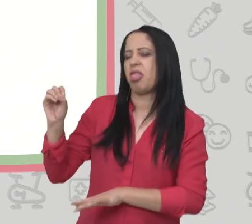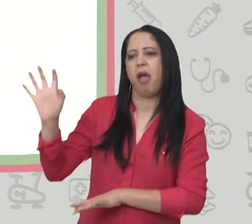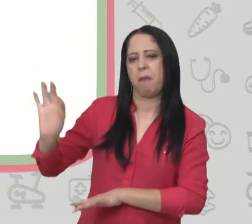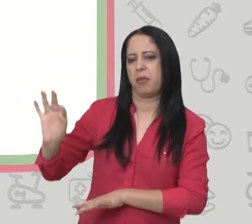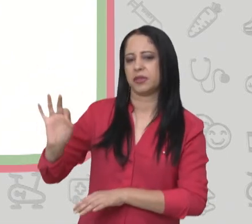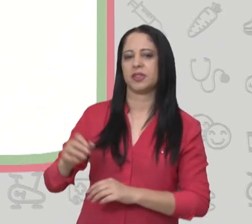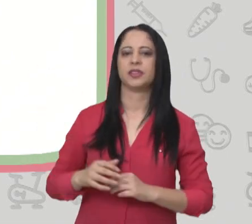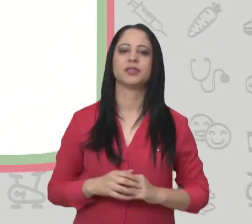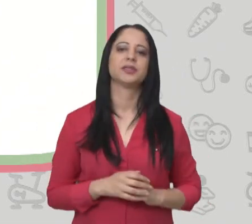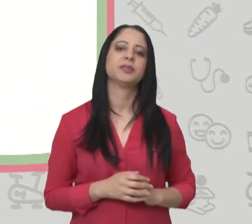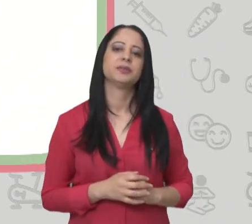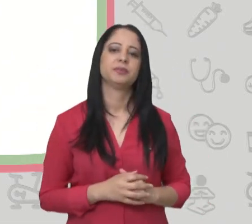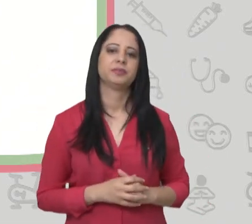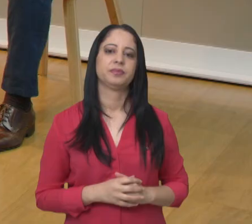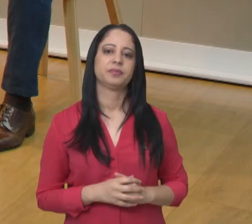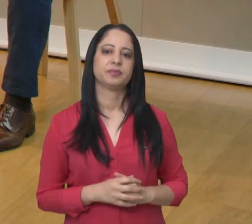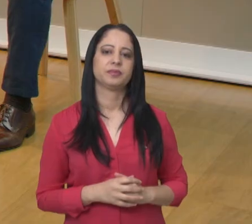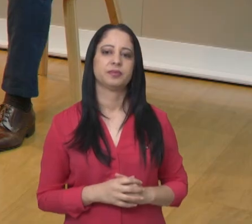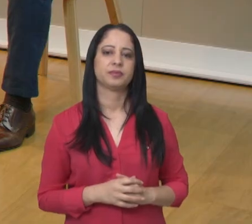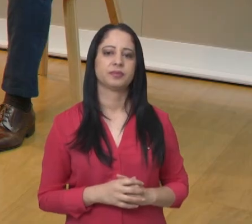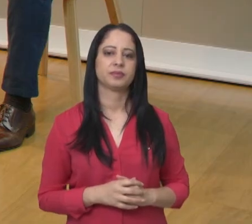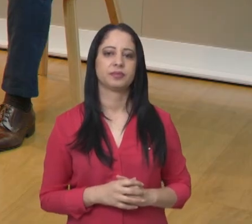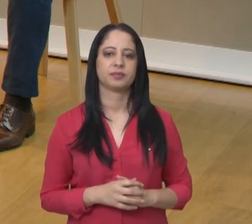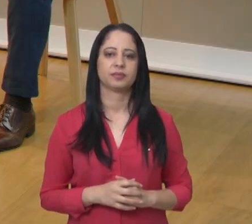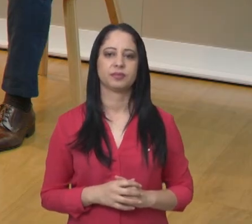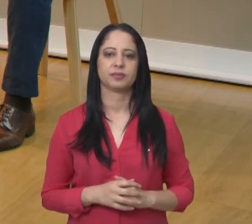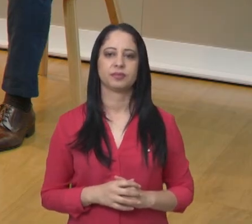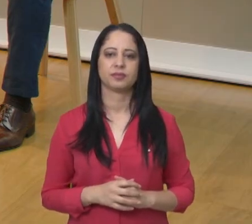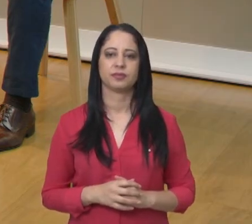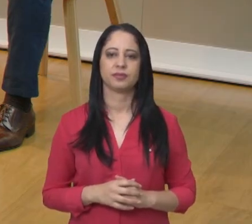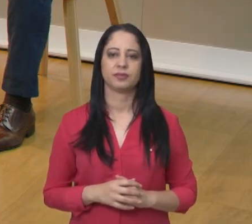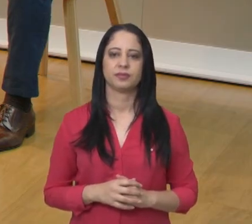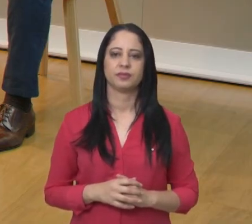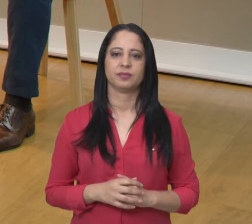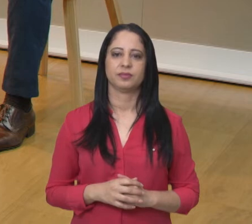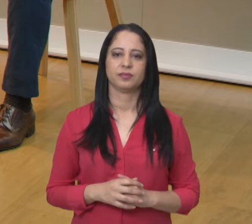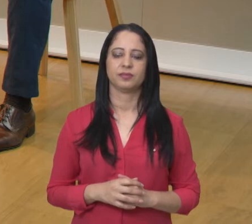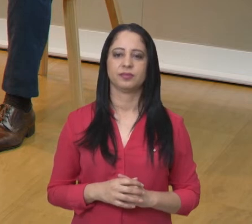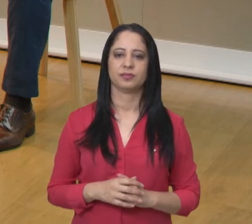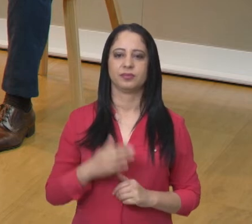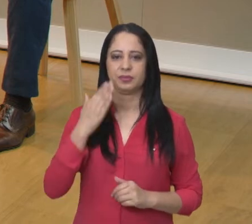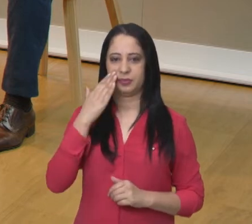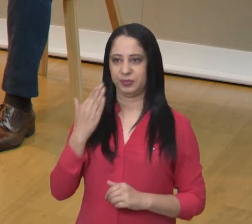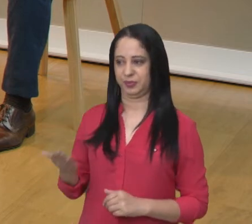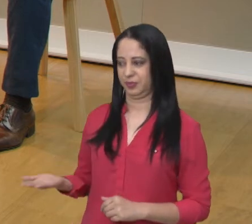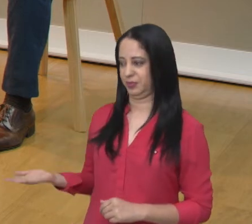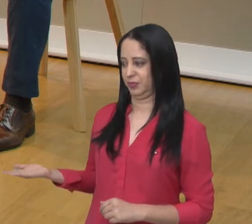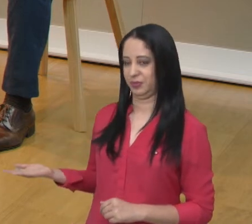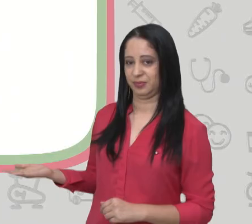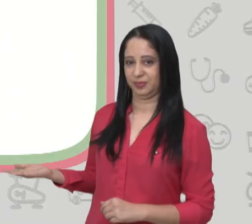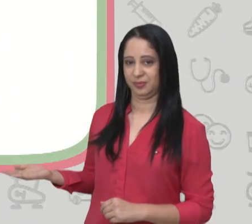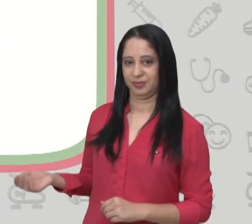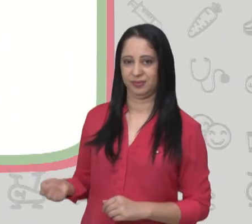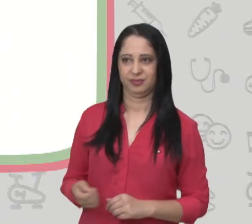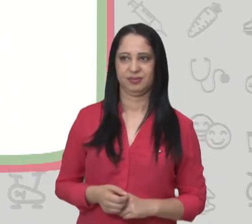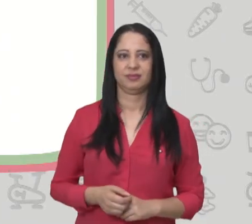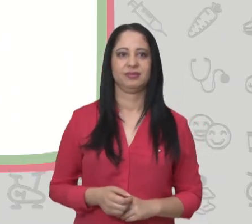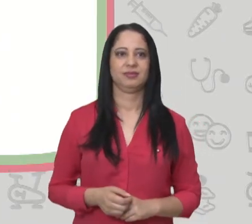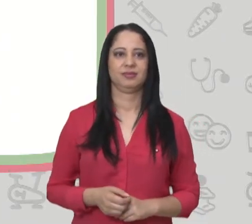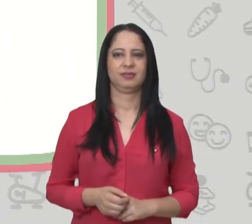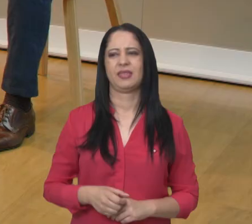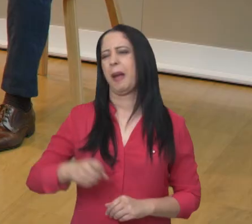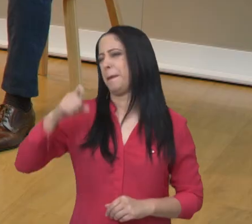precisar de cirurgia realmente. Ótimo, vamos lá para o próximo. Salto alto é inimigo da